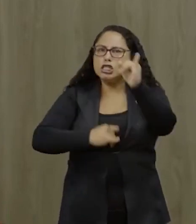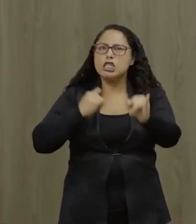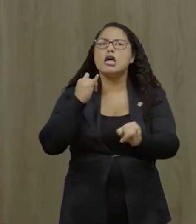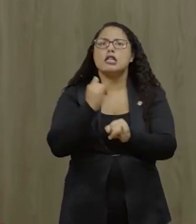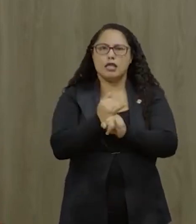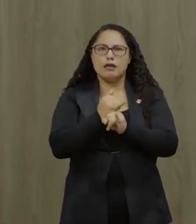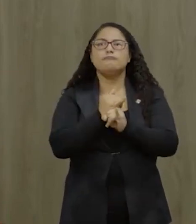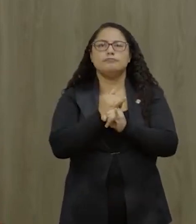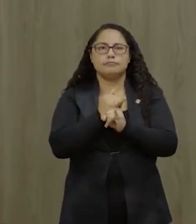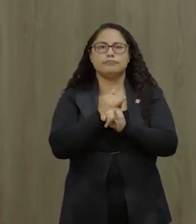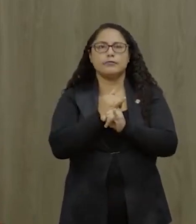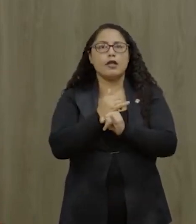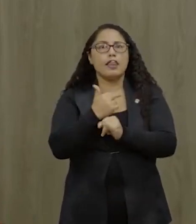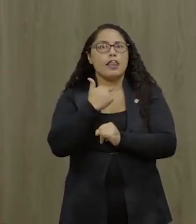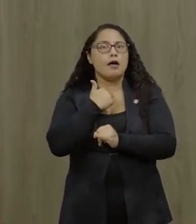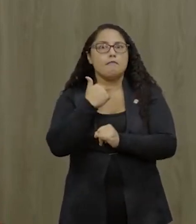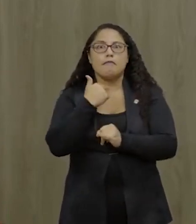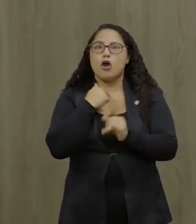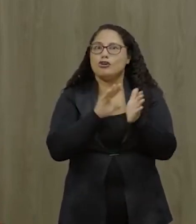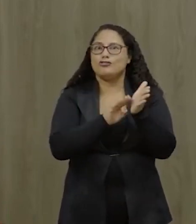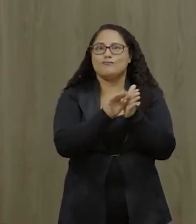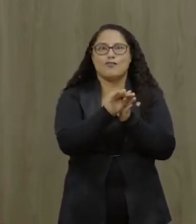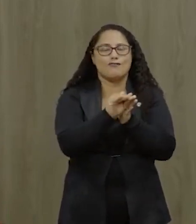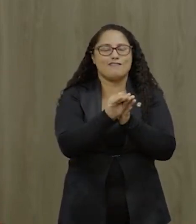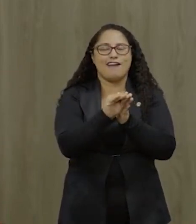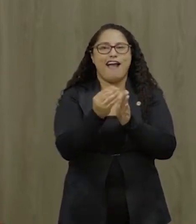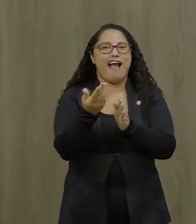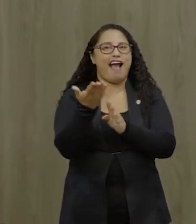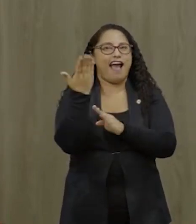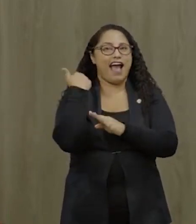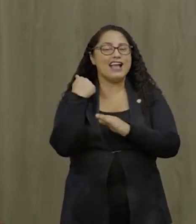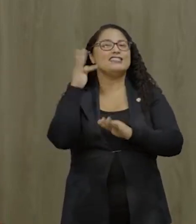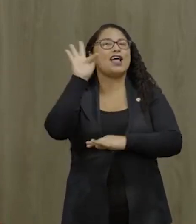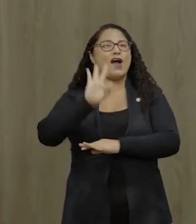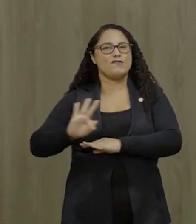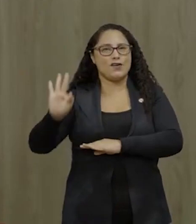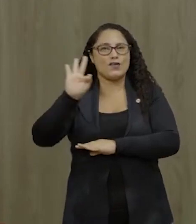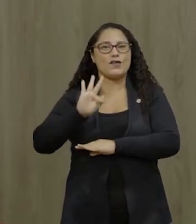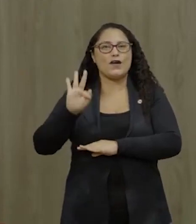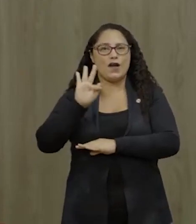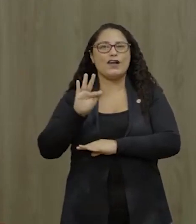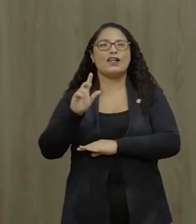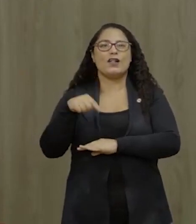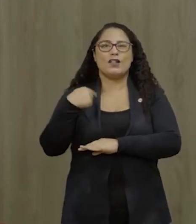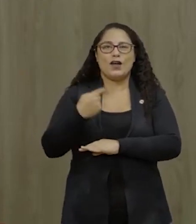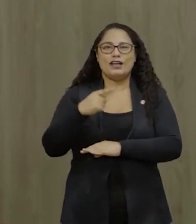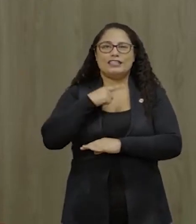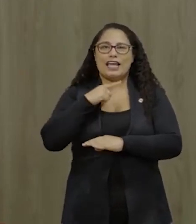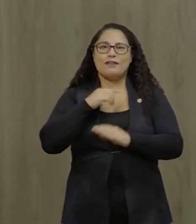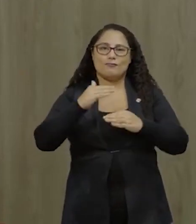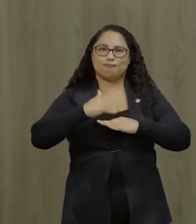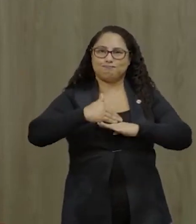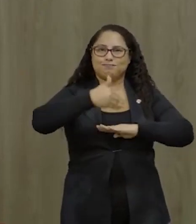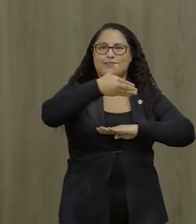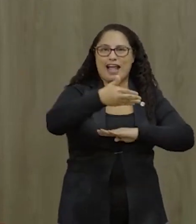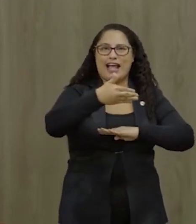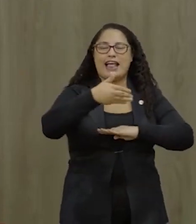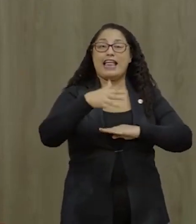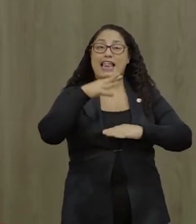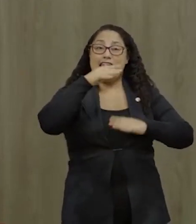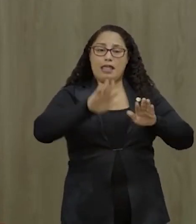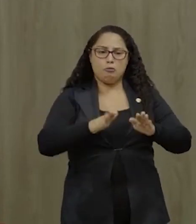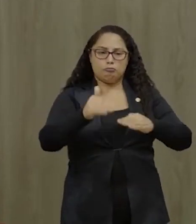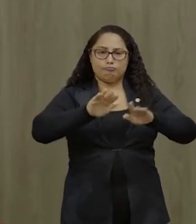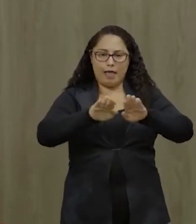internet, e não podia usar Google, né? Então a gente, na faculdade, por mais que a gente tivesse notebook na